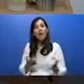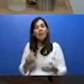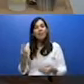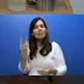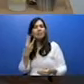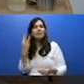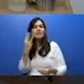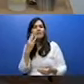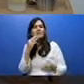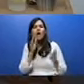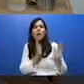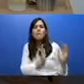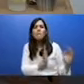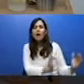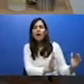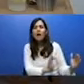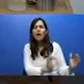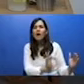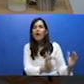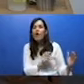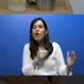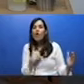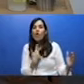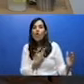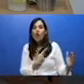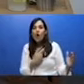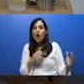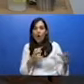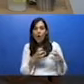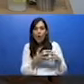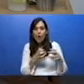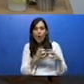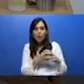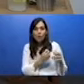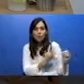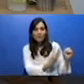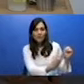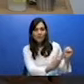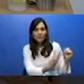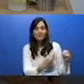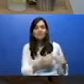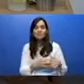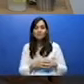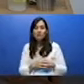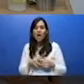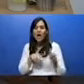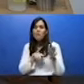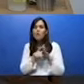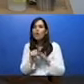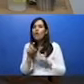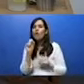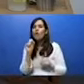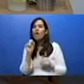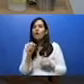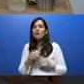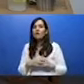terceira parte do nosso grupo, lá, o grupo número 3, que é a perguntinha